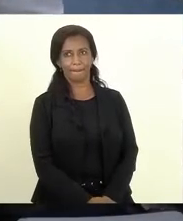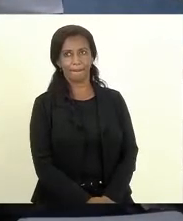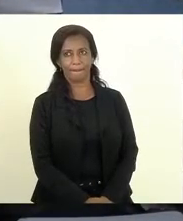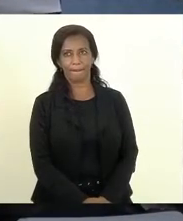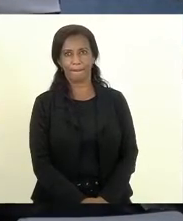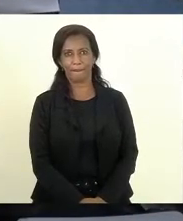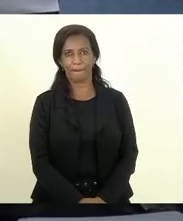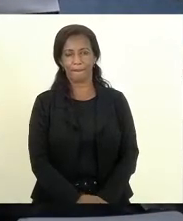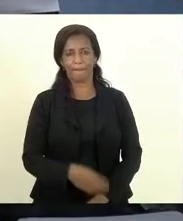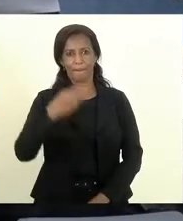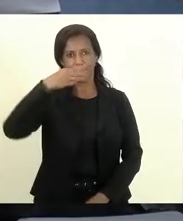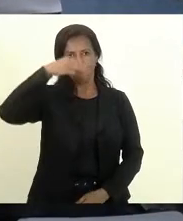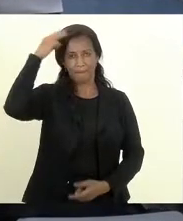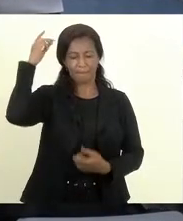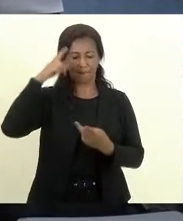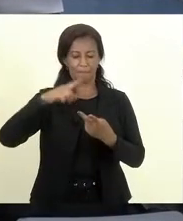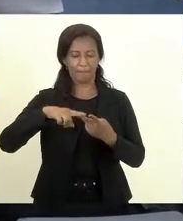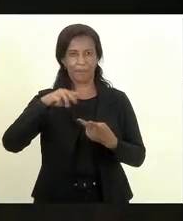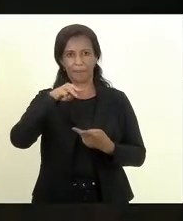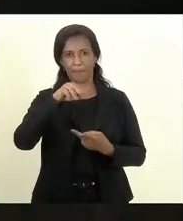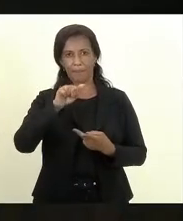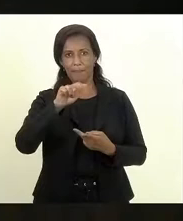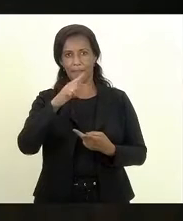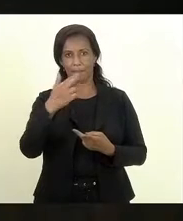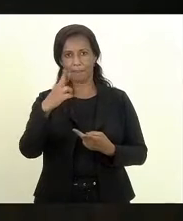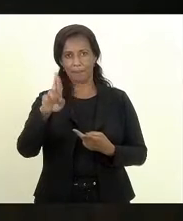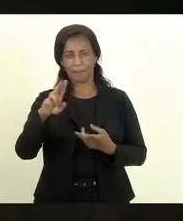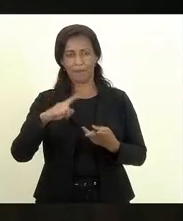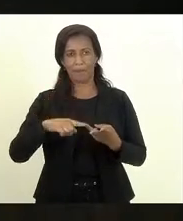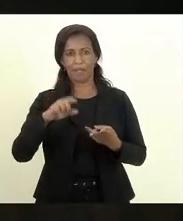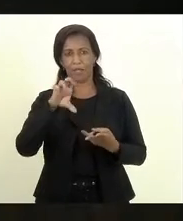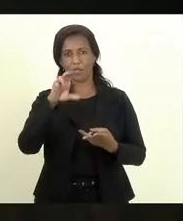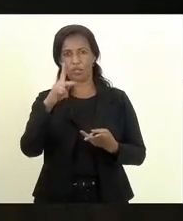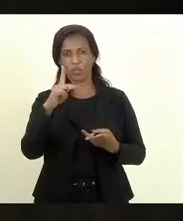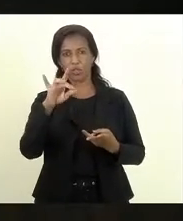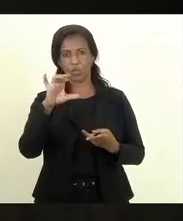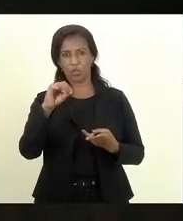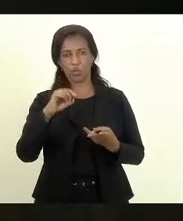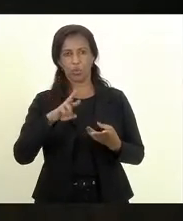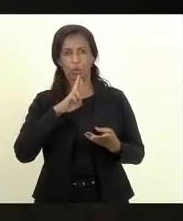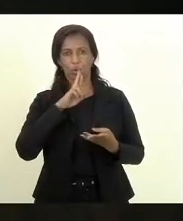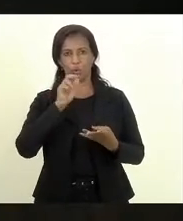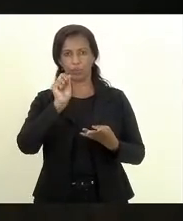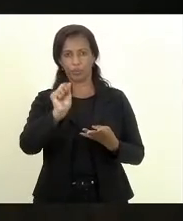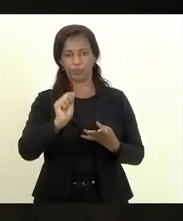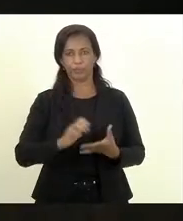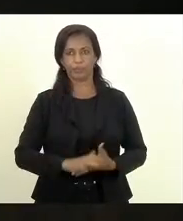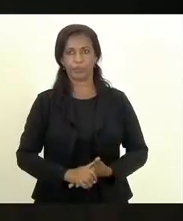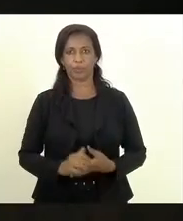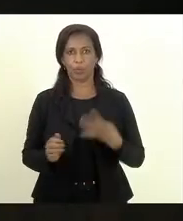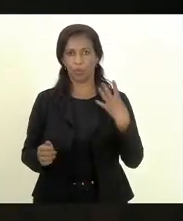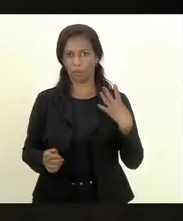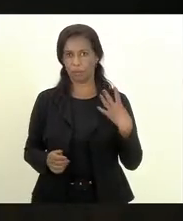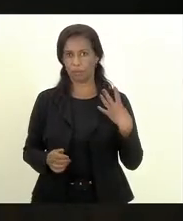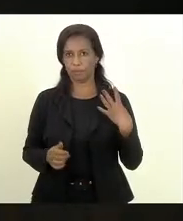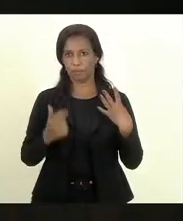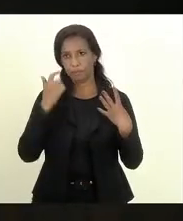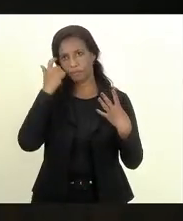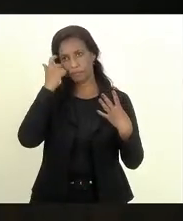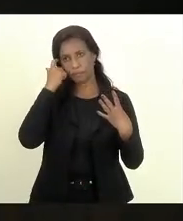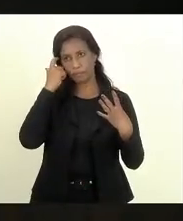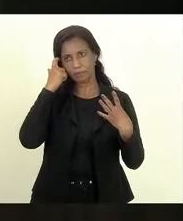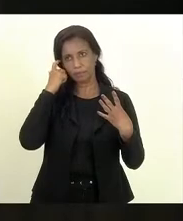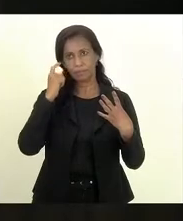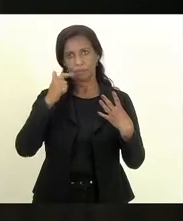Votaram Márcio Pacheco, Marcos Miller, Chico Machado e Rodrigo Amorim. 4. Votaram